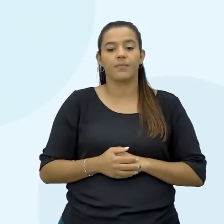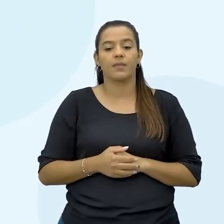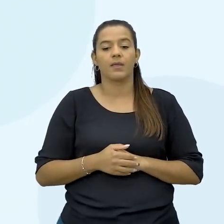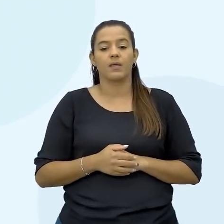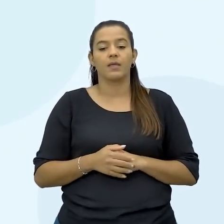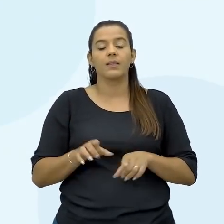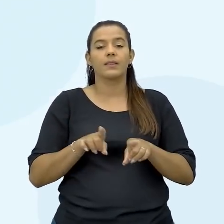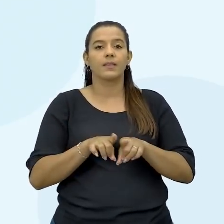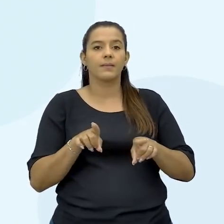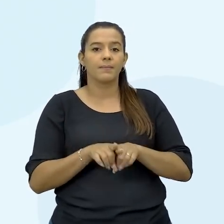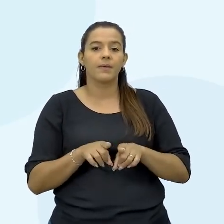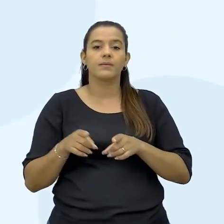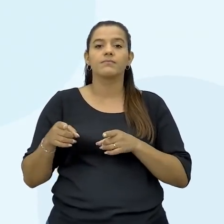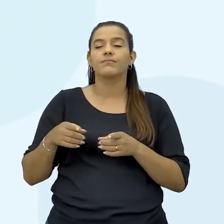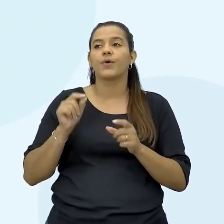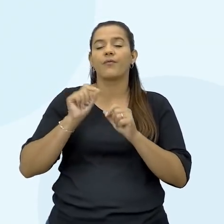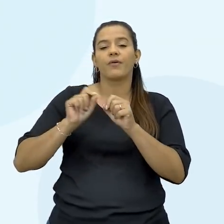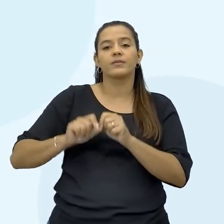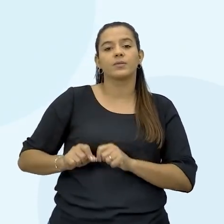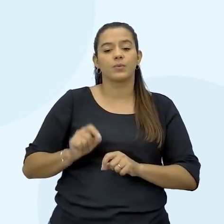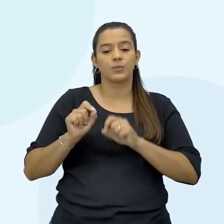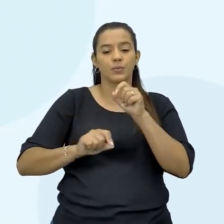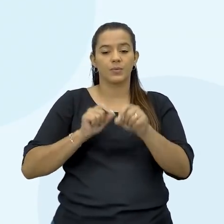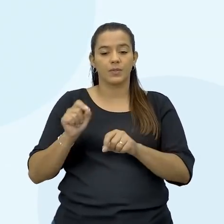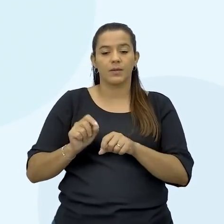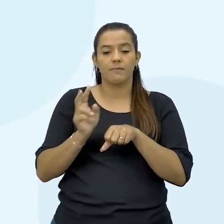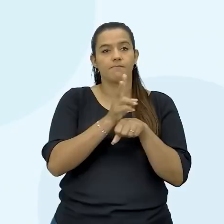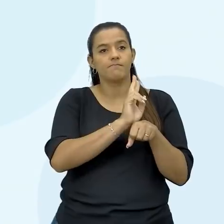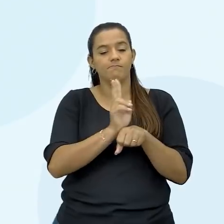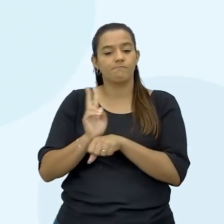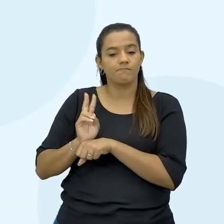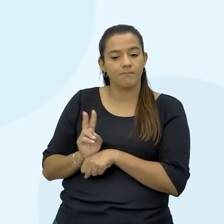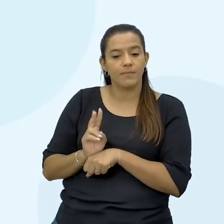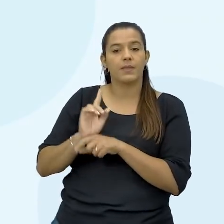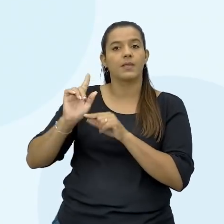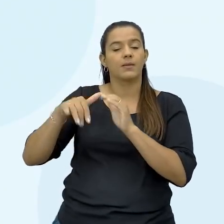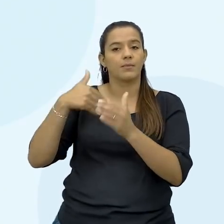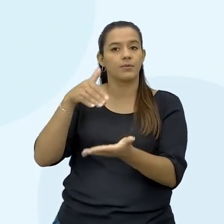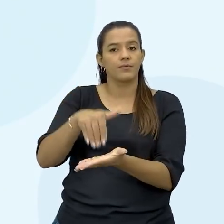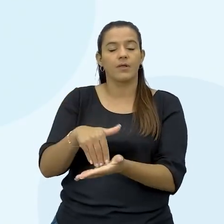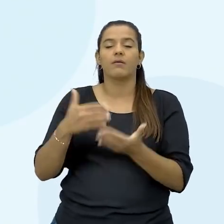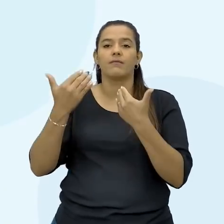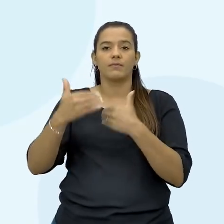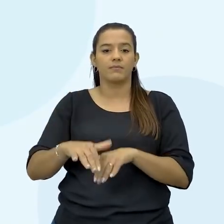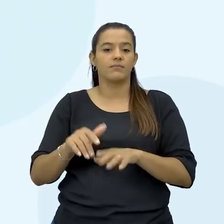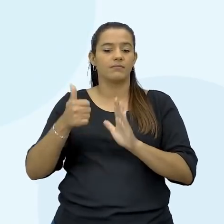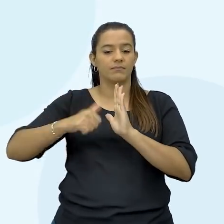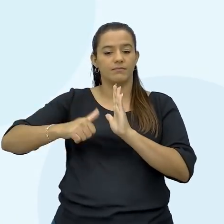determinar os recursos, monitoramento e, por fim, a avaliação.